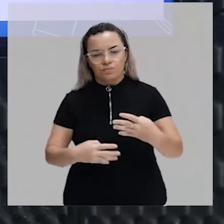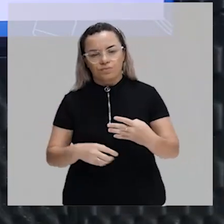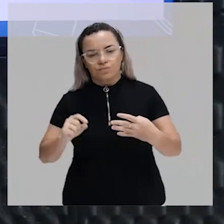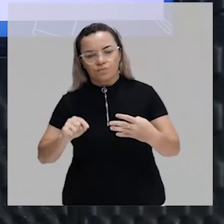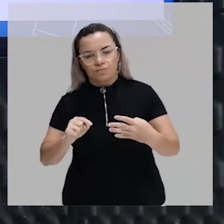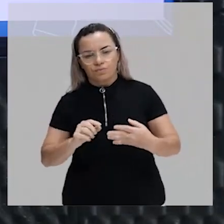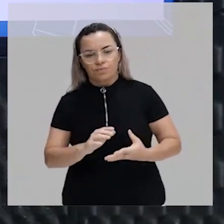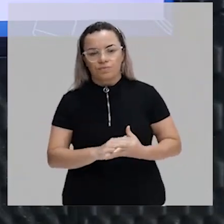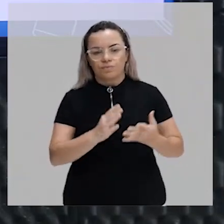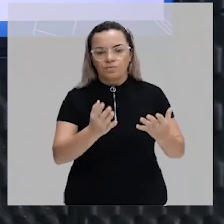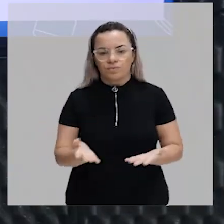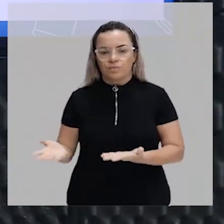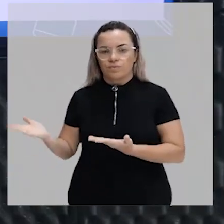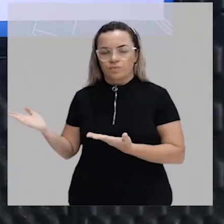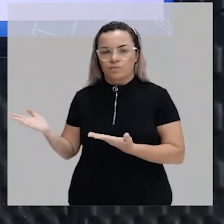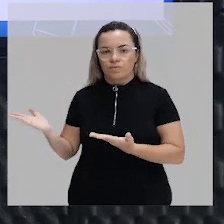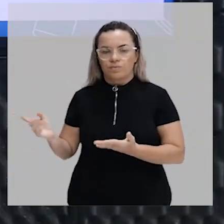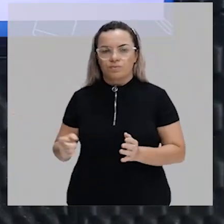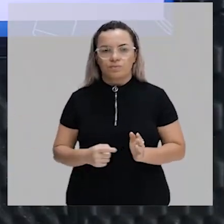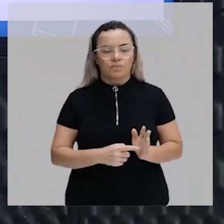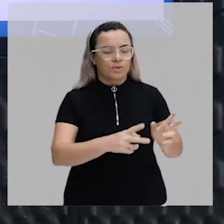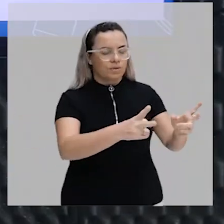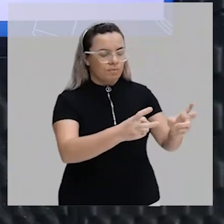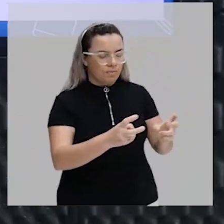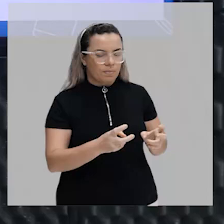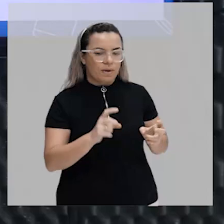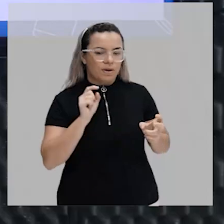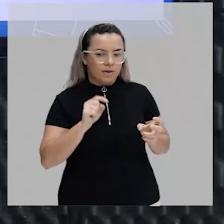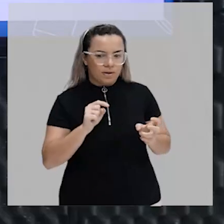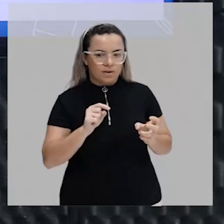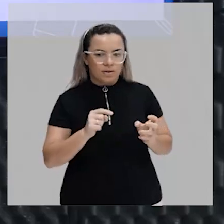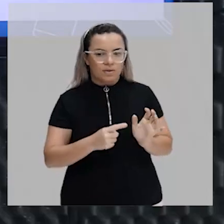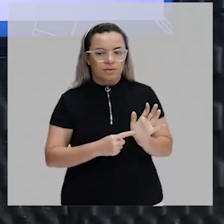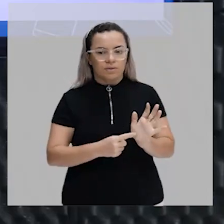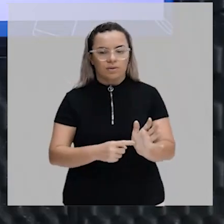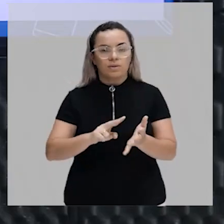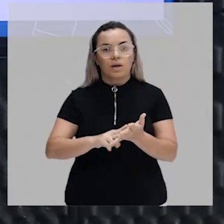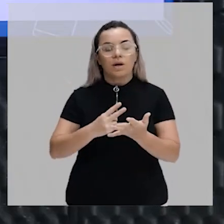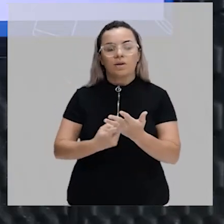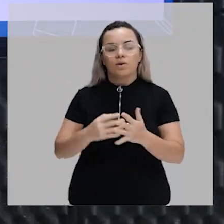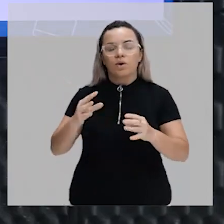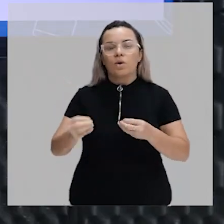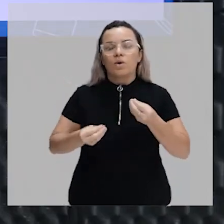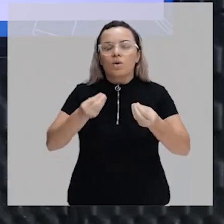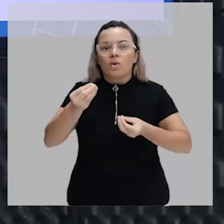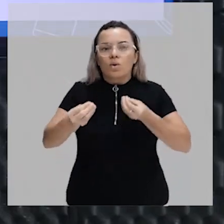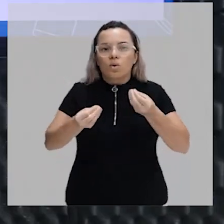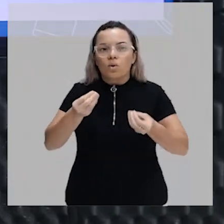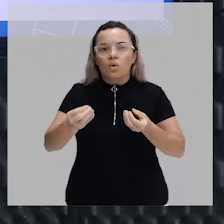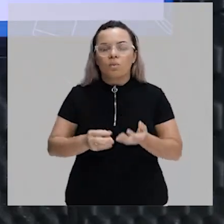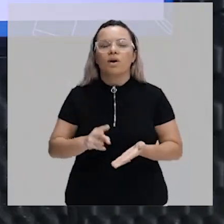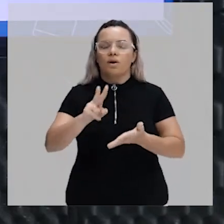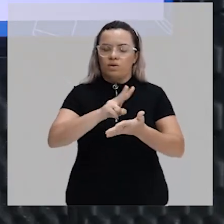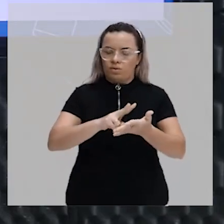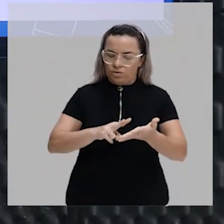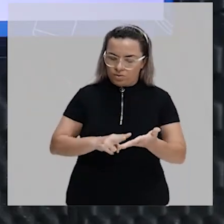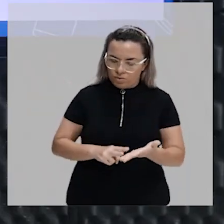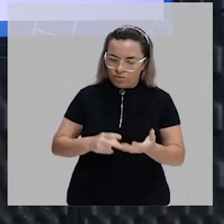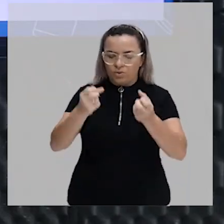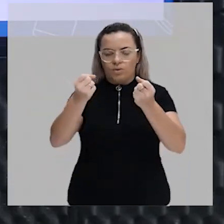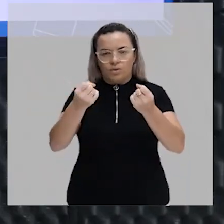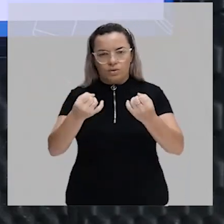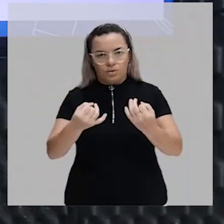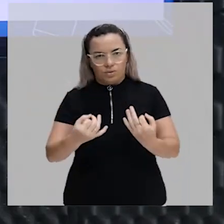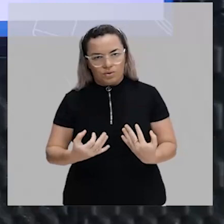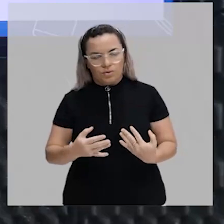percepção traduz-se em quê? Eu trouxe só um trecho do soneto. Essa vida obscura que nós acabamos de ler, que eu li devagar, expliquei mais ou